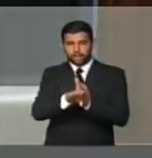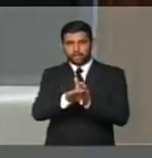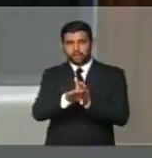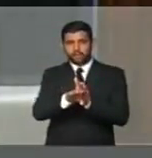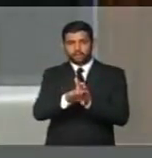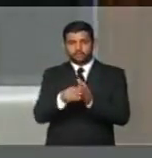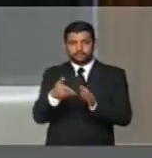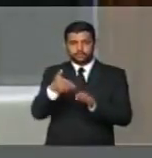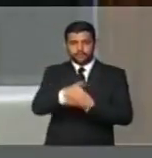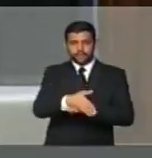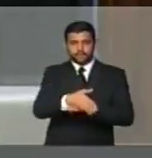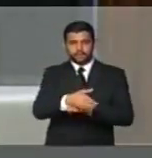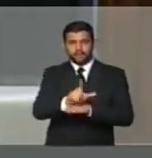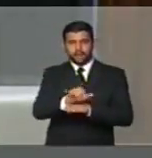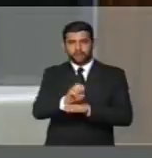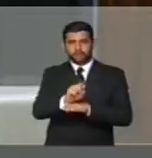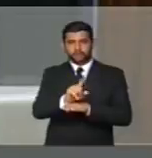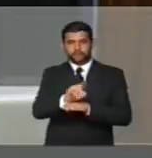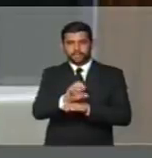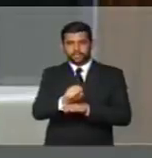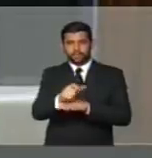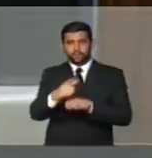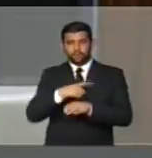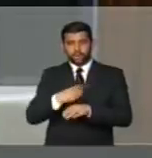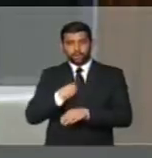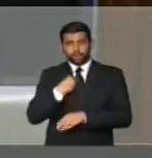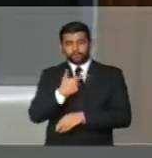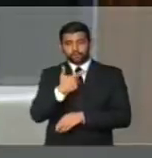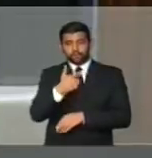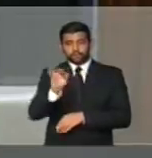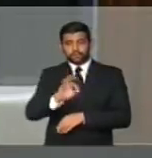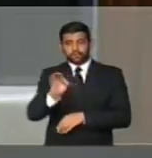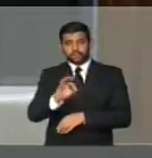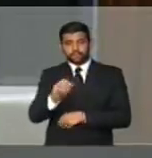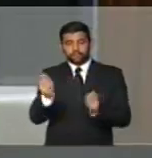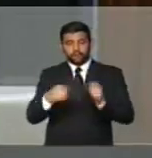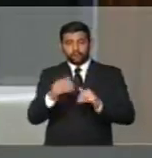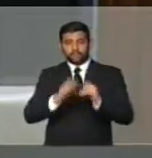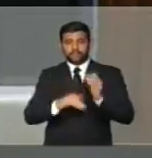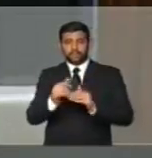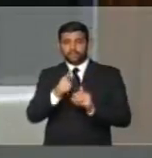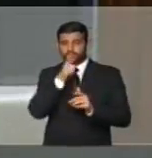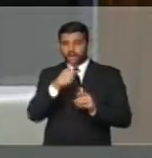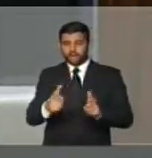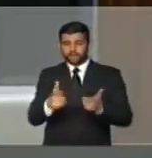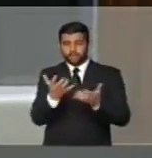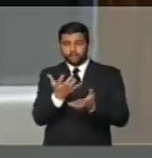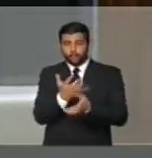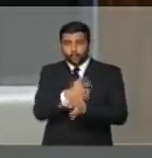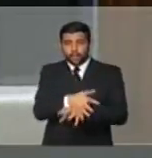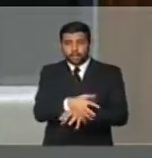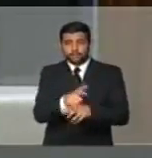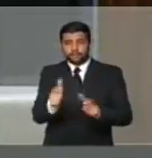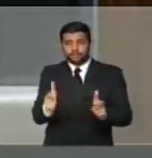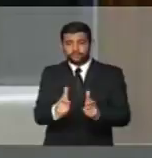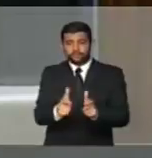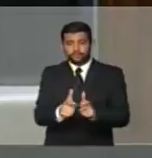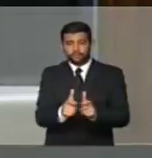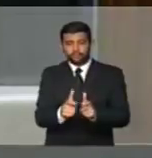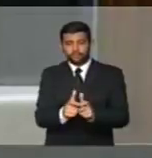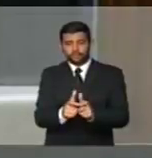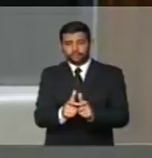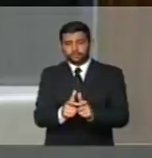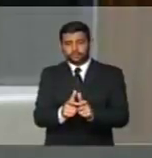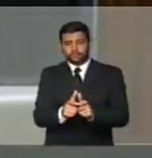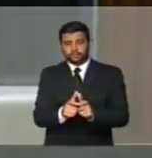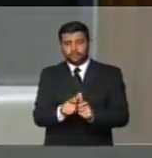vai para o Lago de Sobradinho, que tem hoje 2% da sua capacidade. Está seco. O maior lago